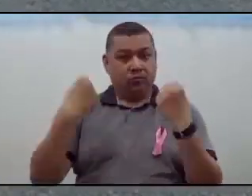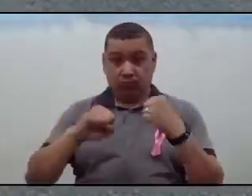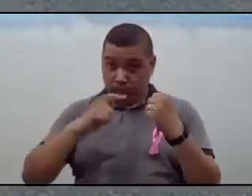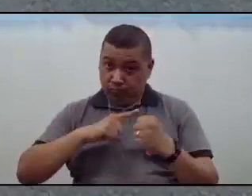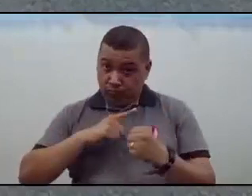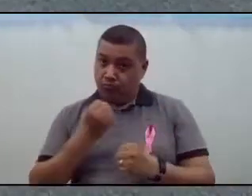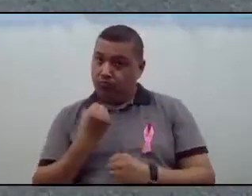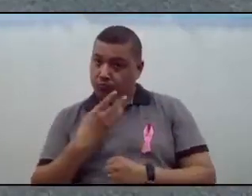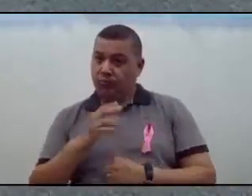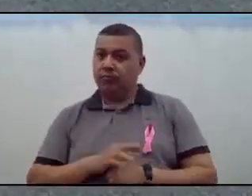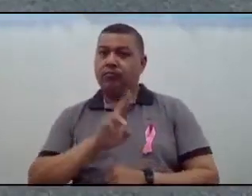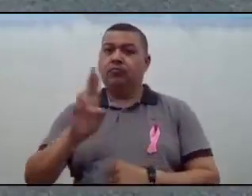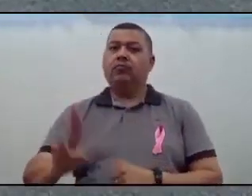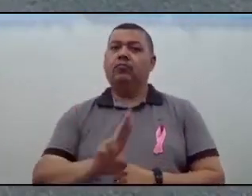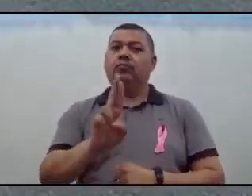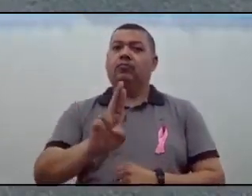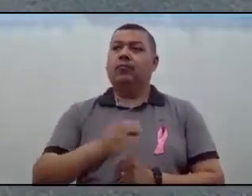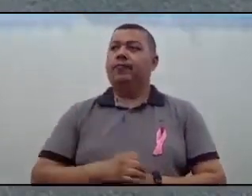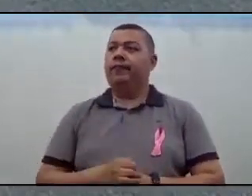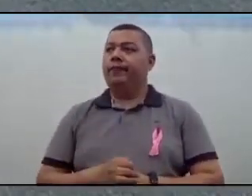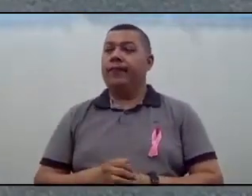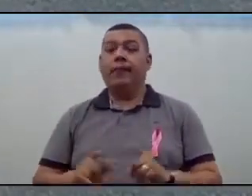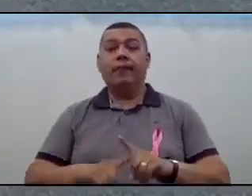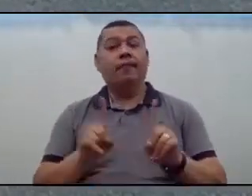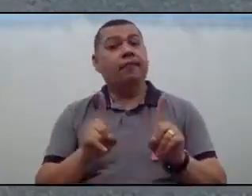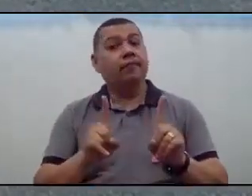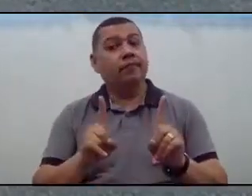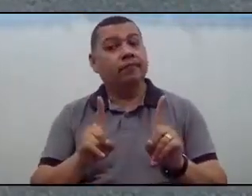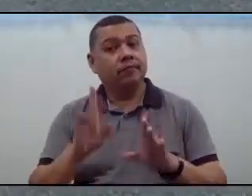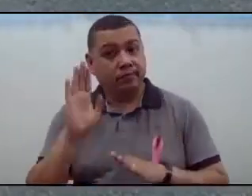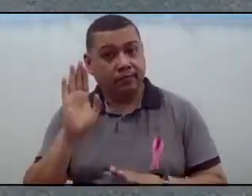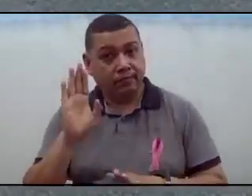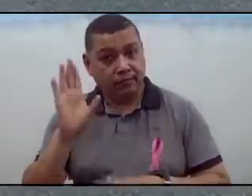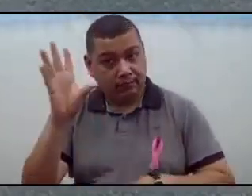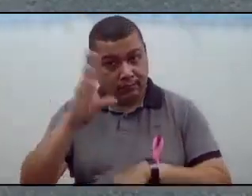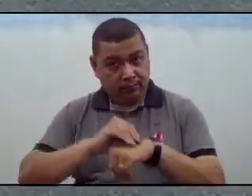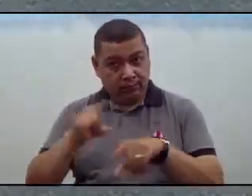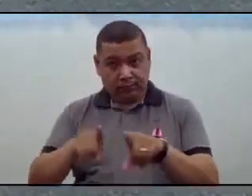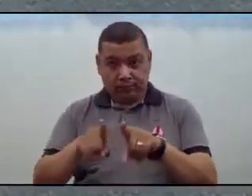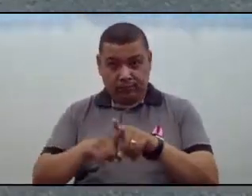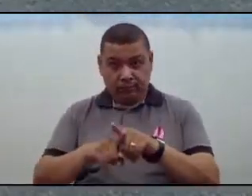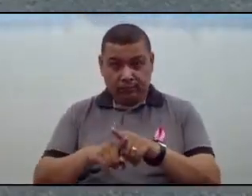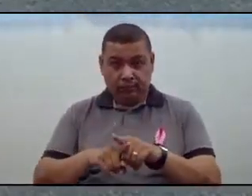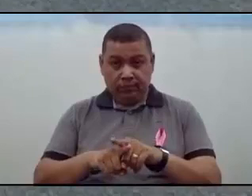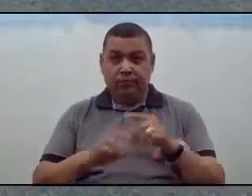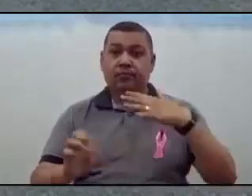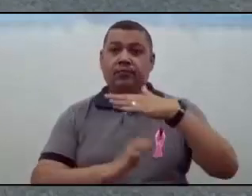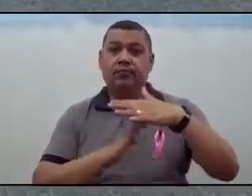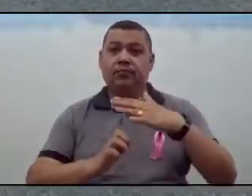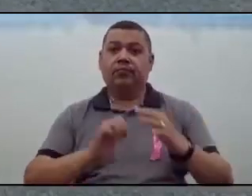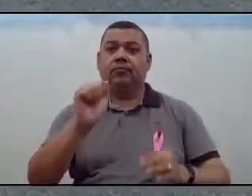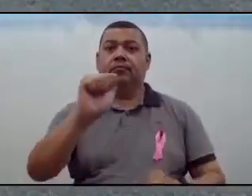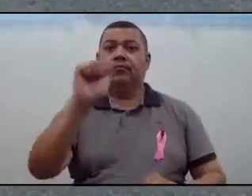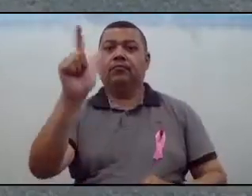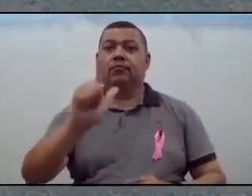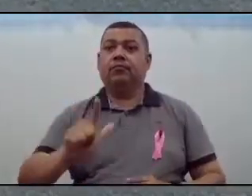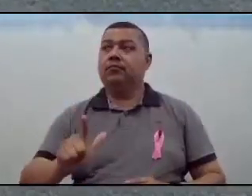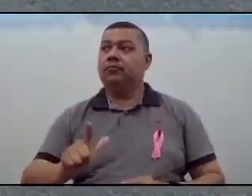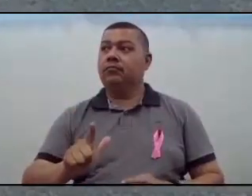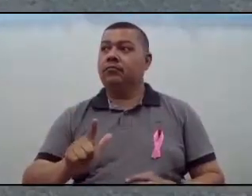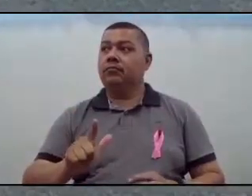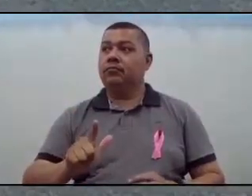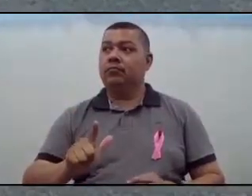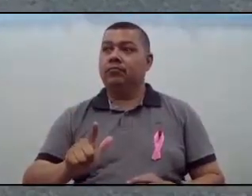funcionamento. Mas entender também que a Azul, Paulo Henrique, ela não está funcionando aqui porque ela não